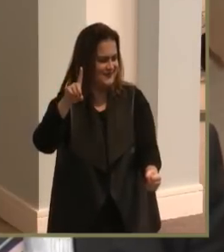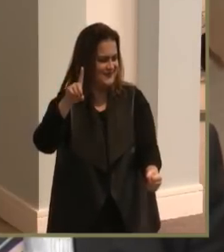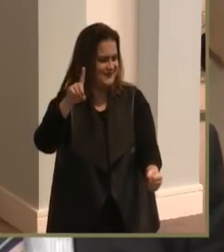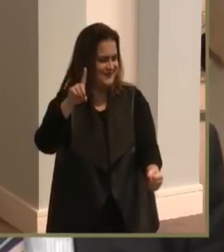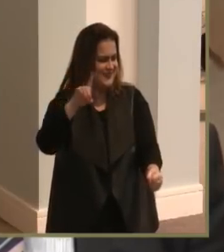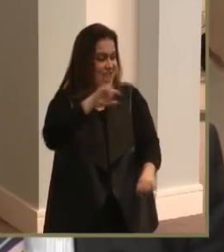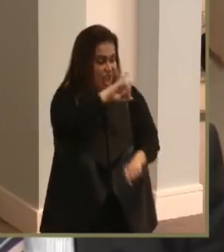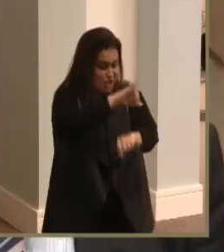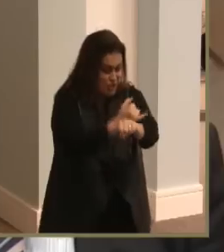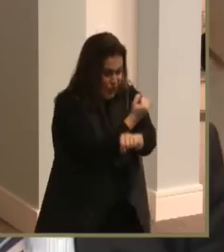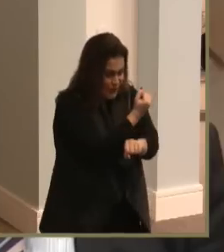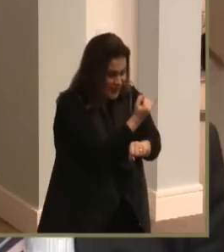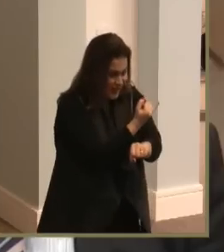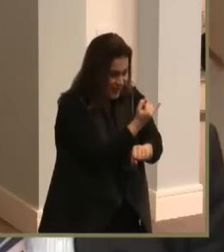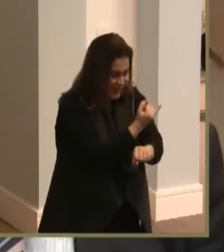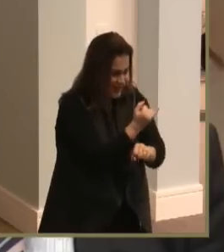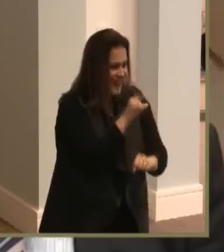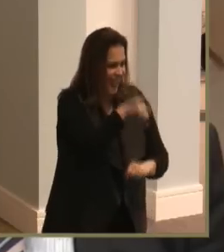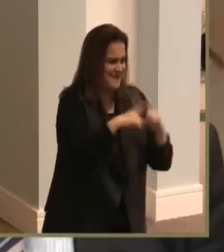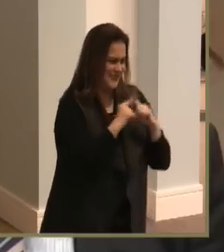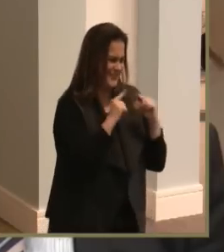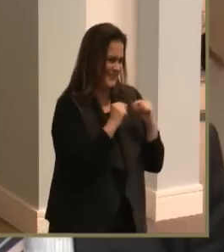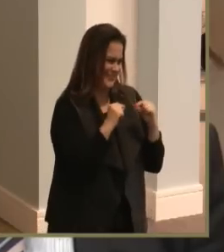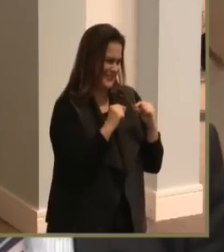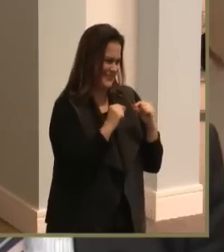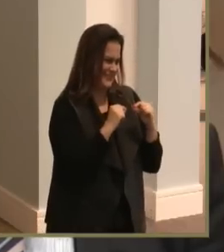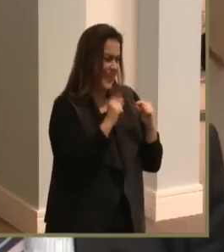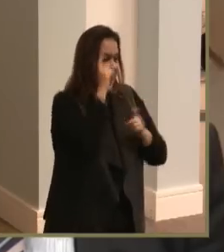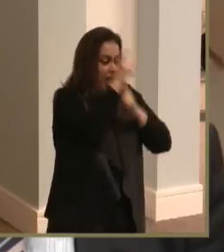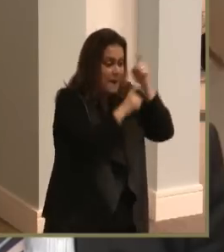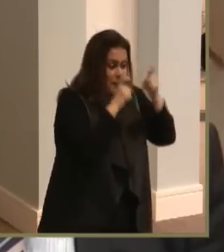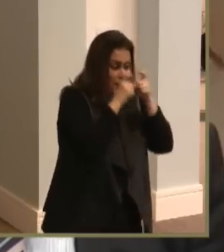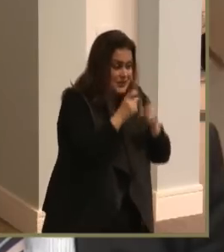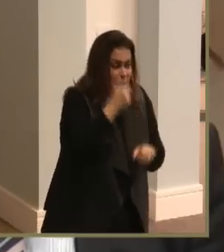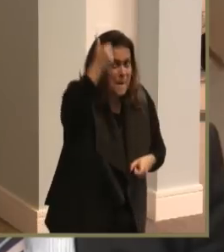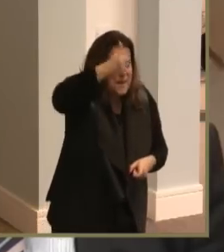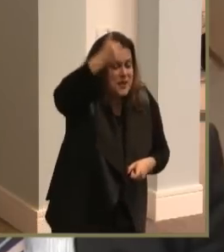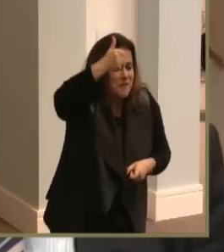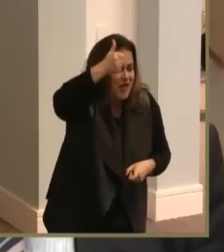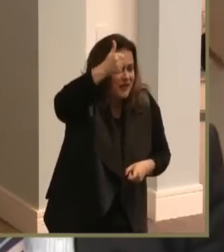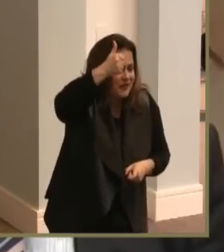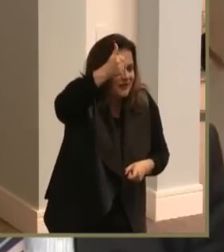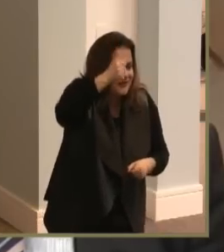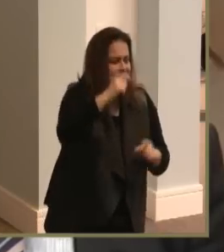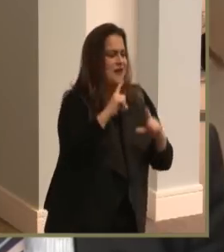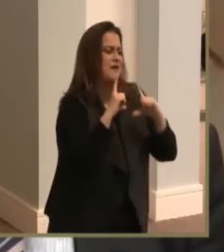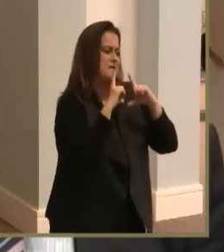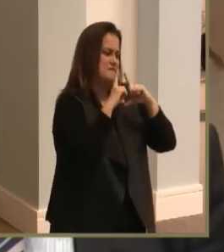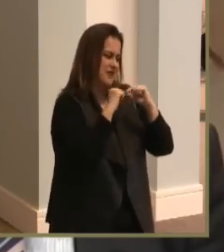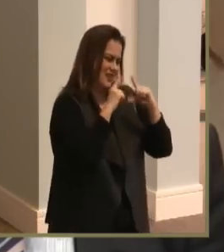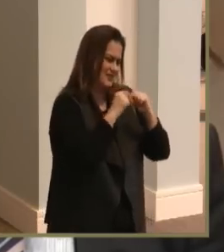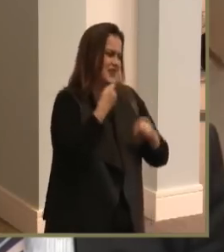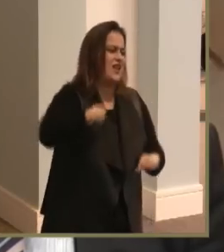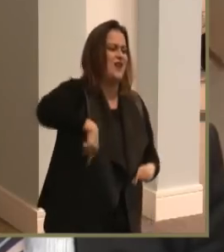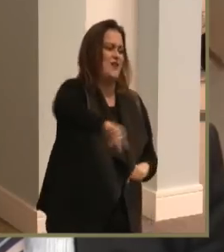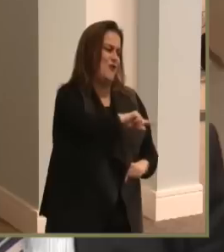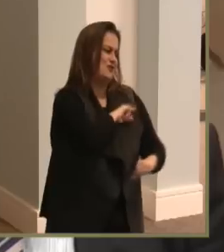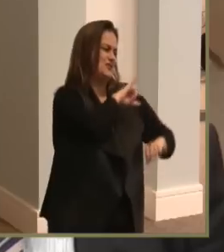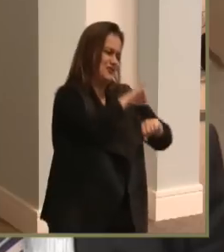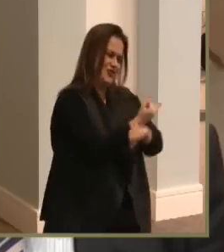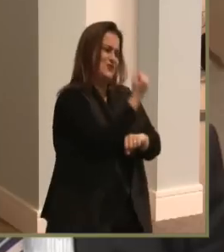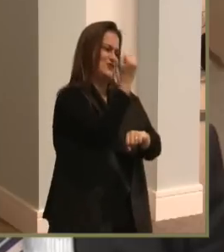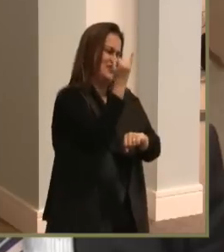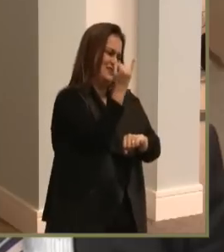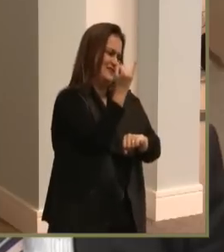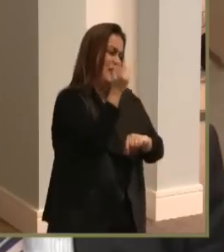Jerusalém é a preocupação de Jesus primeira com seus discípulos. Brasília é nossa Jerusalém. Por